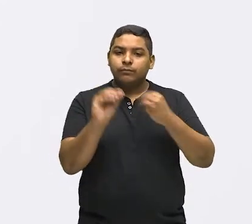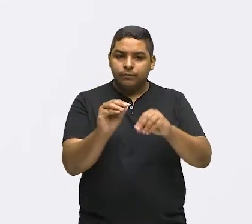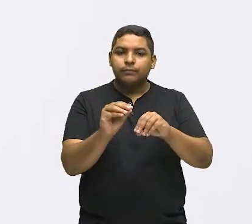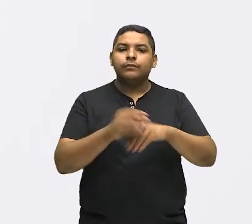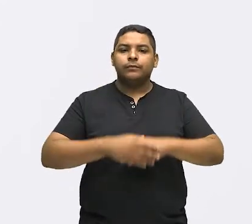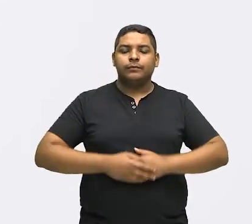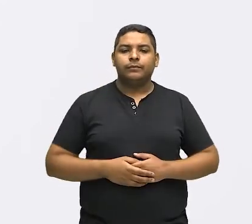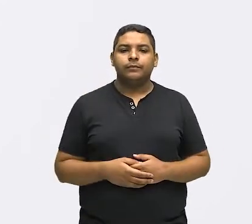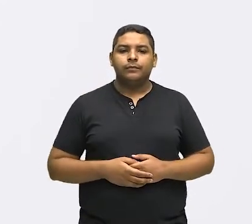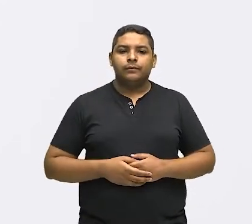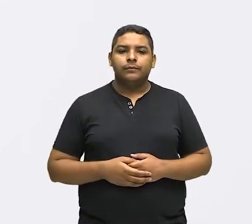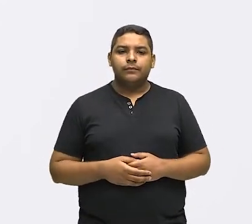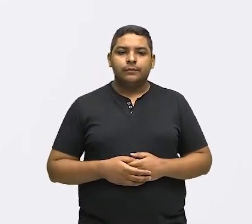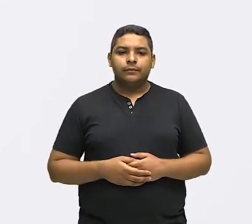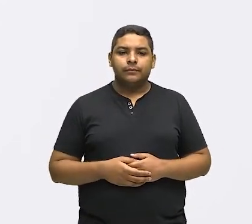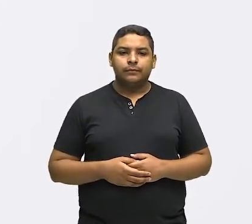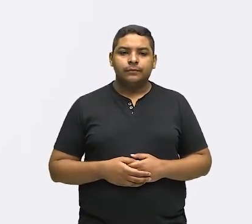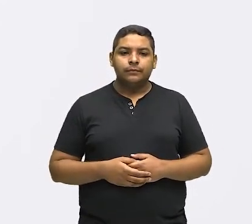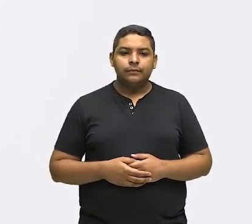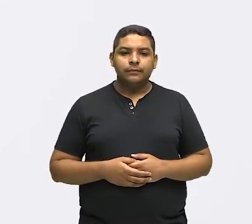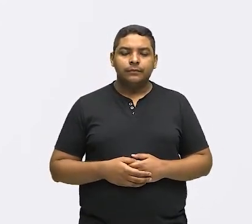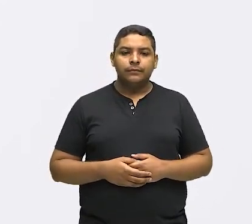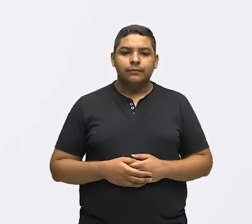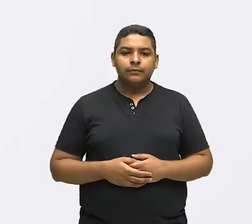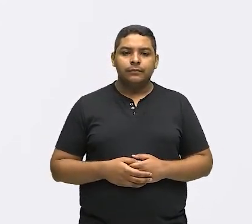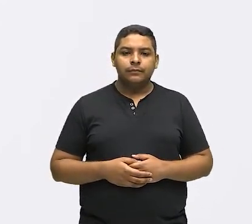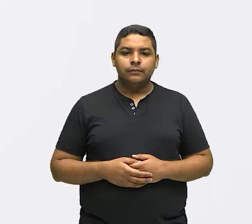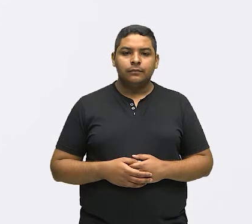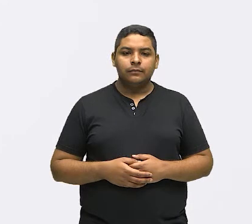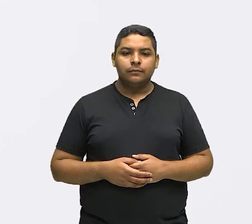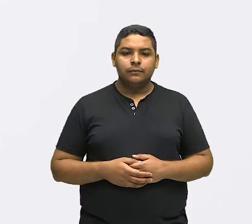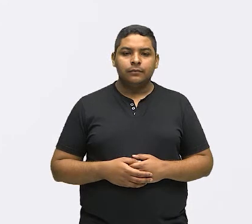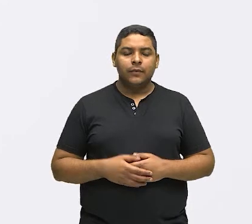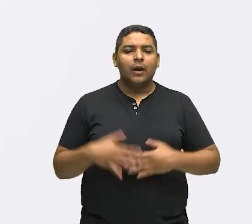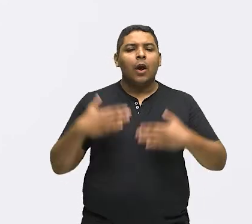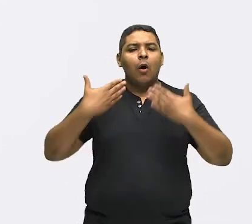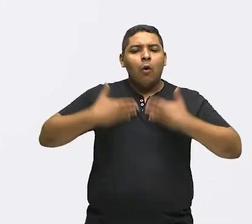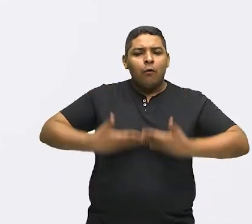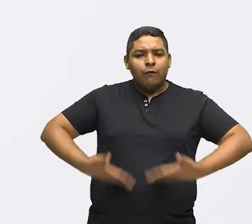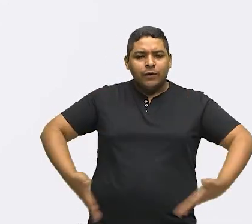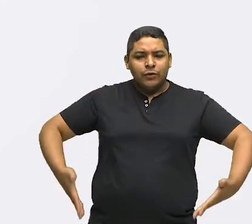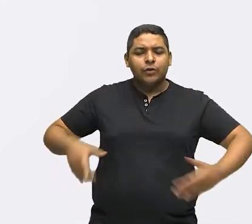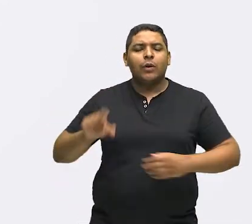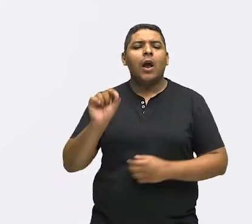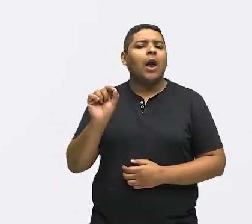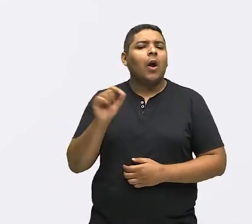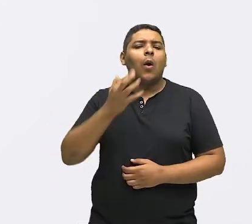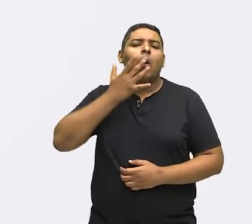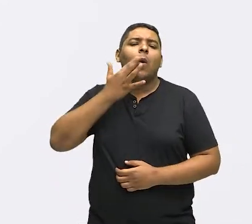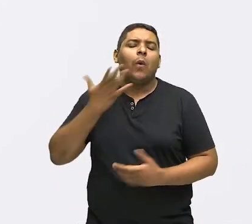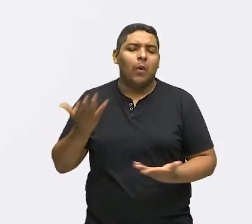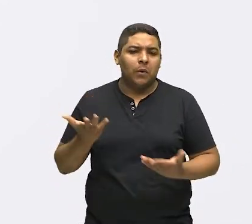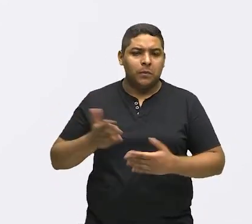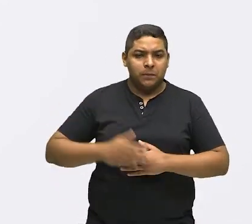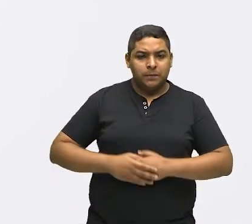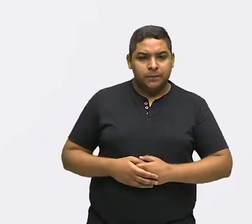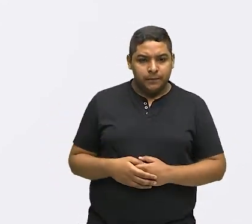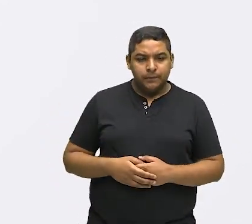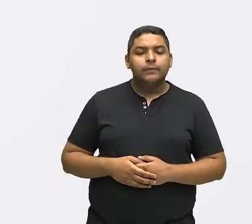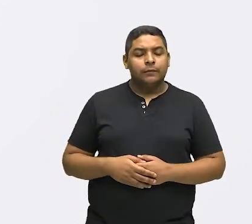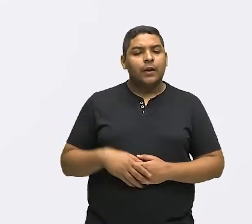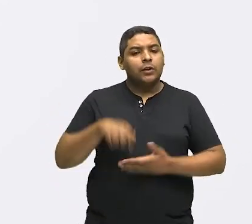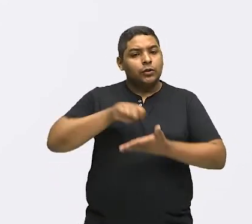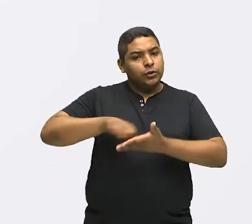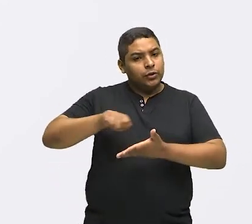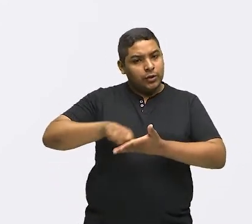certo? E na letra D, você tem my dress is, o meu vestido é, e você fala a cor dele aí, escreve aí bem bonitinho, tudo